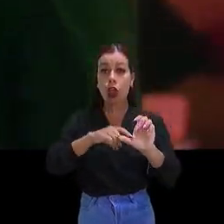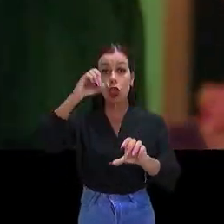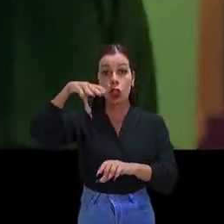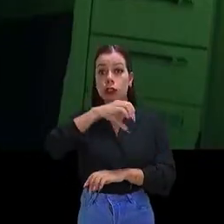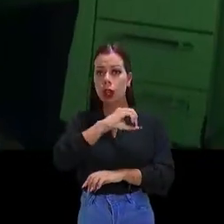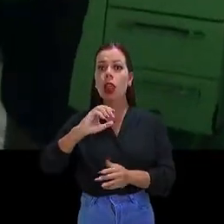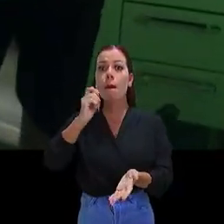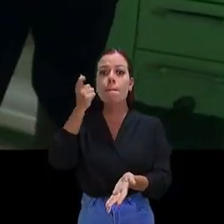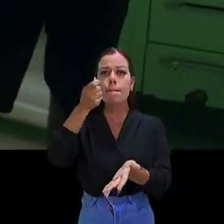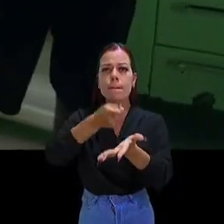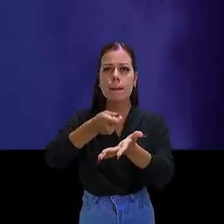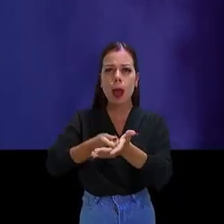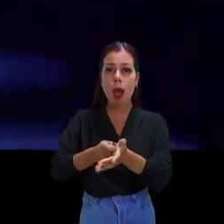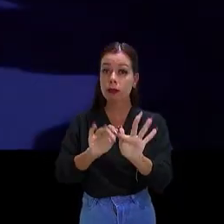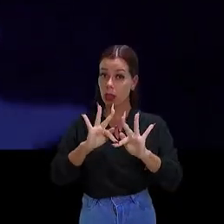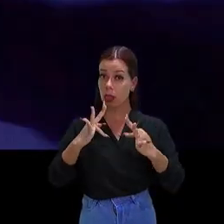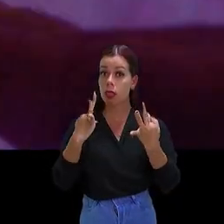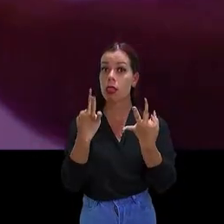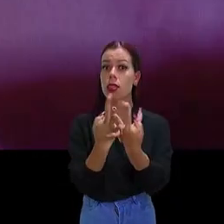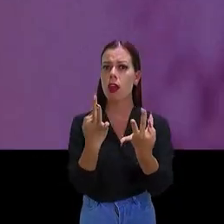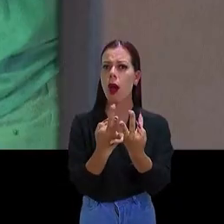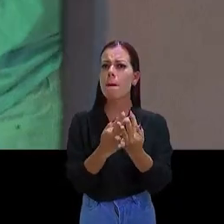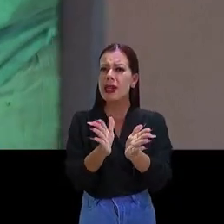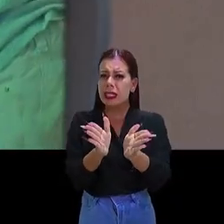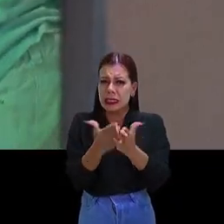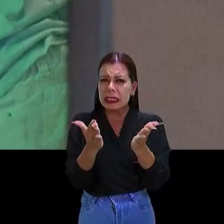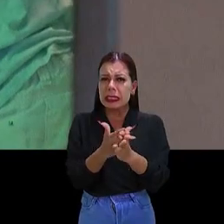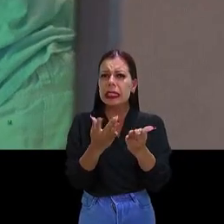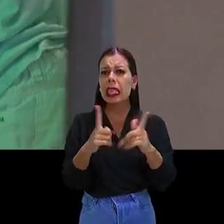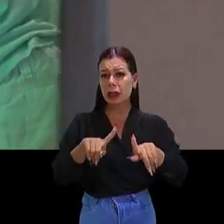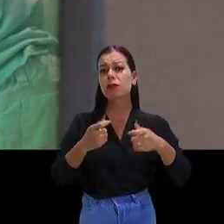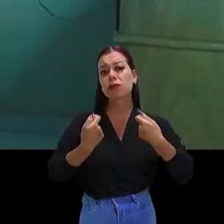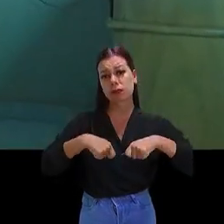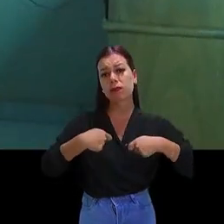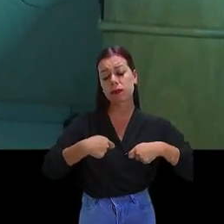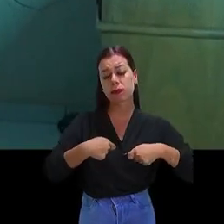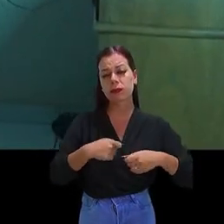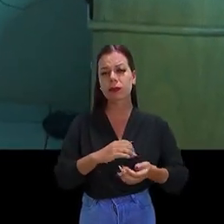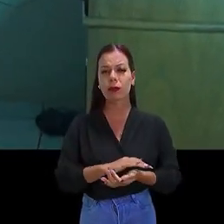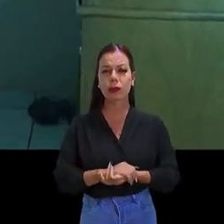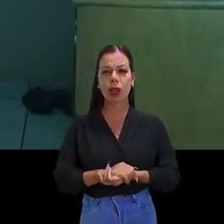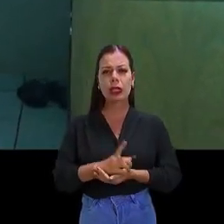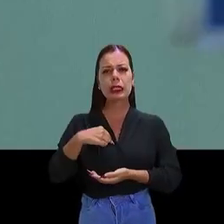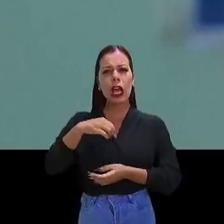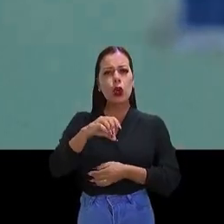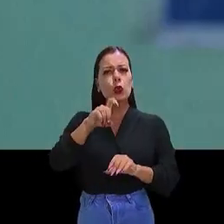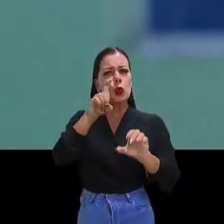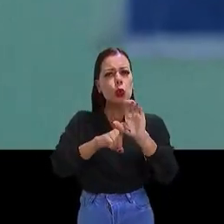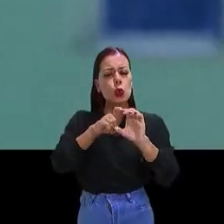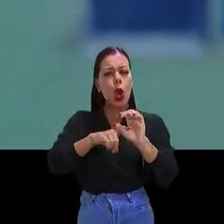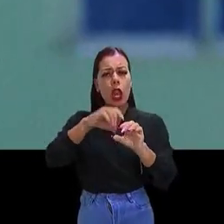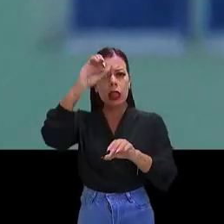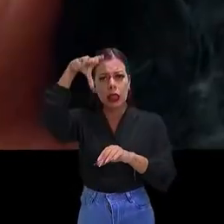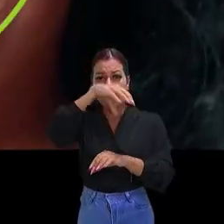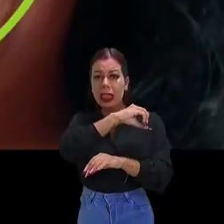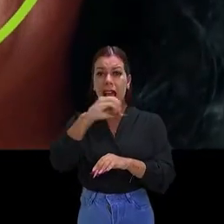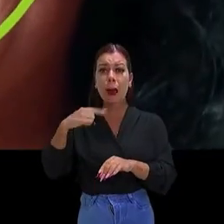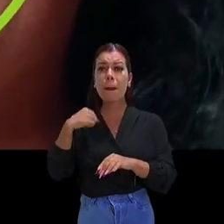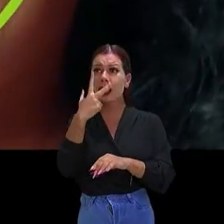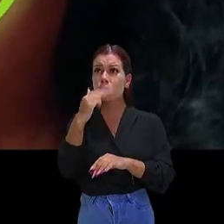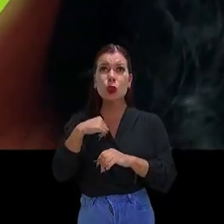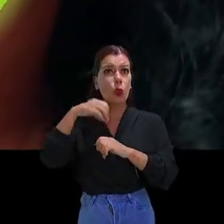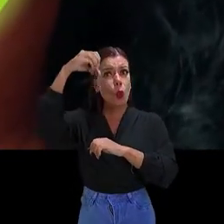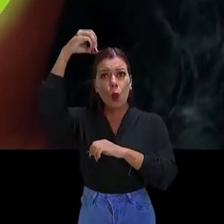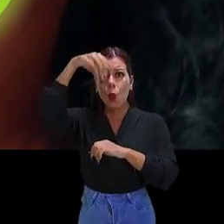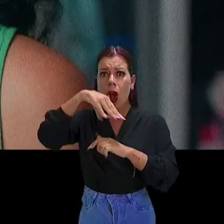Zero, que paga a energia elétrica de famílias em situação de pobreza e vulnerabilidade. Se não fosse o Luz Zero, estávamos totalmente no